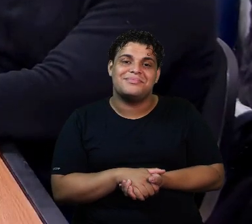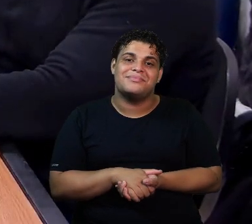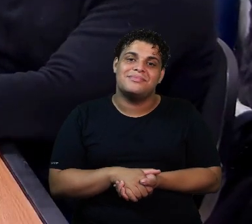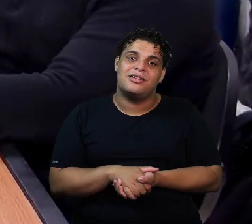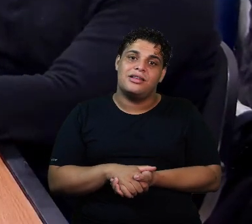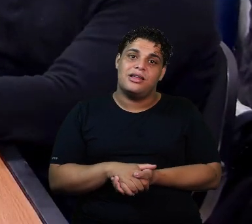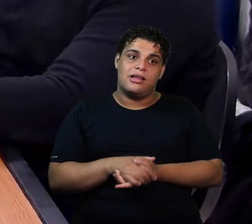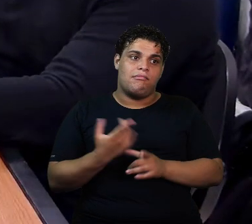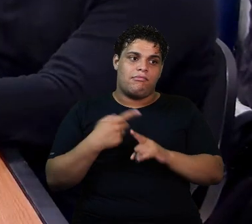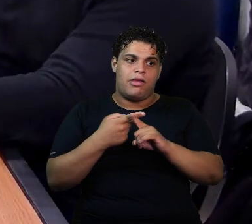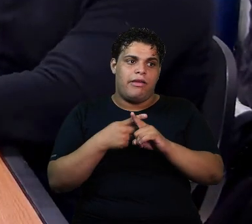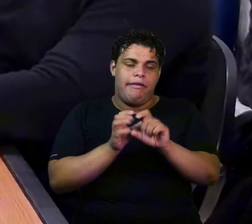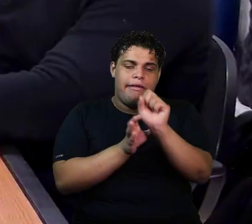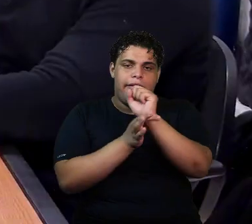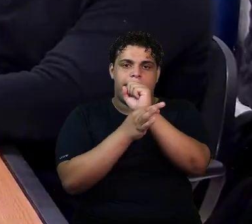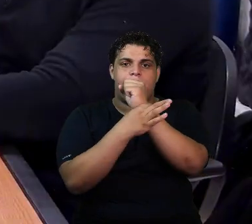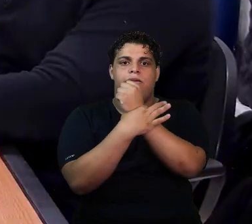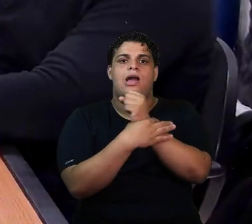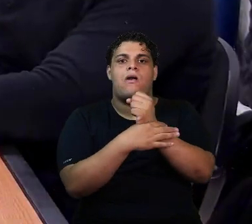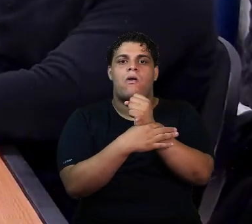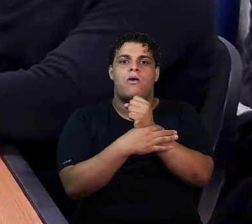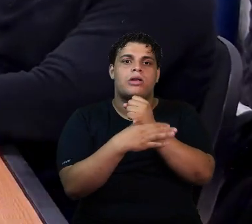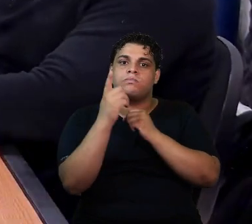segurança aquática,